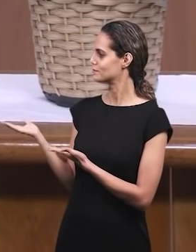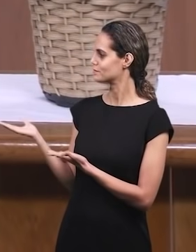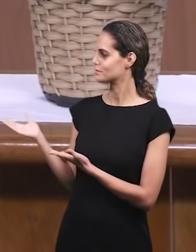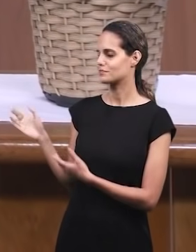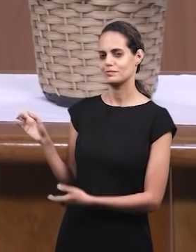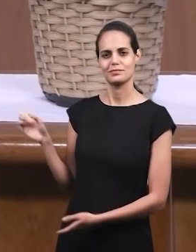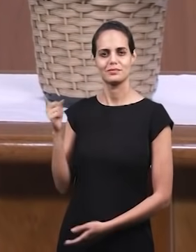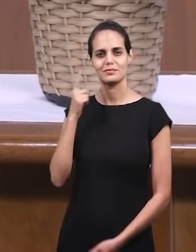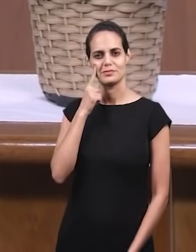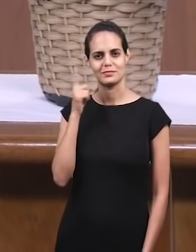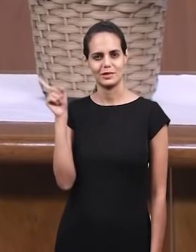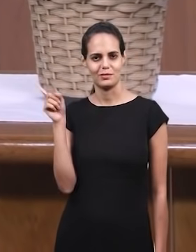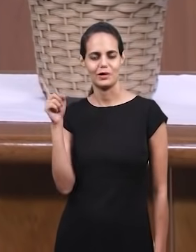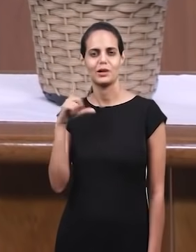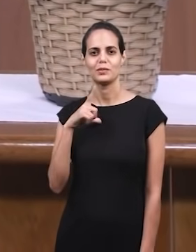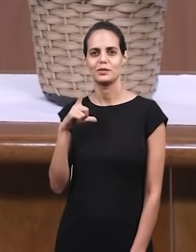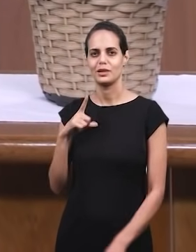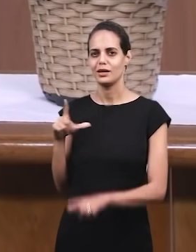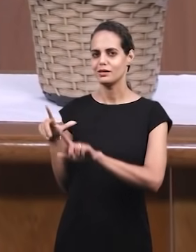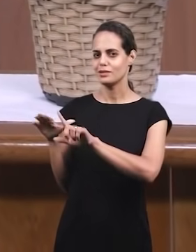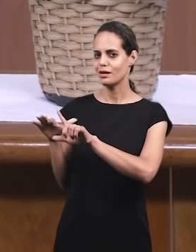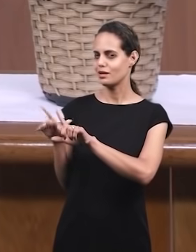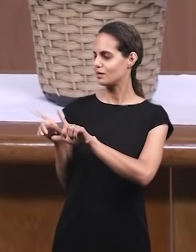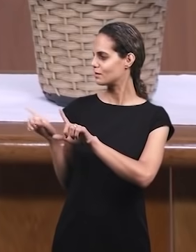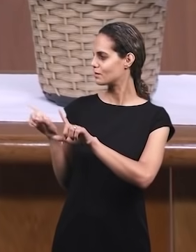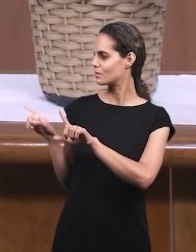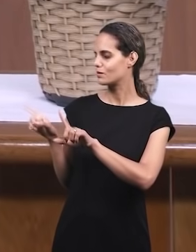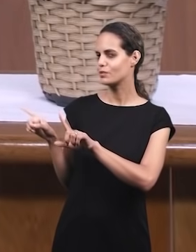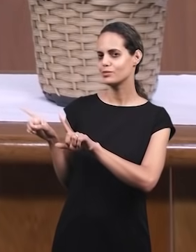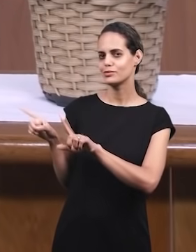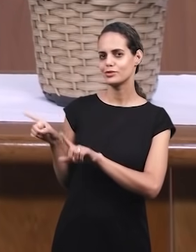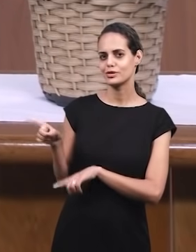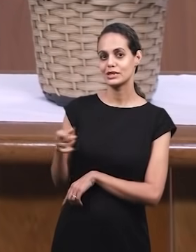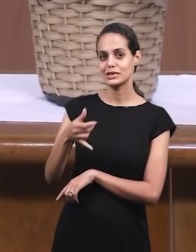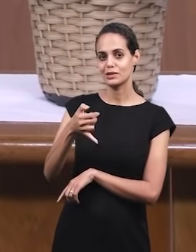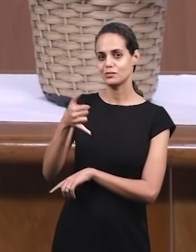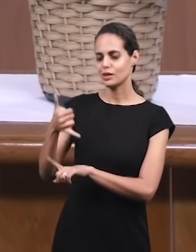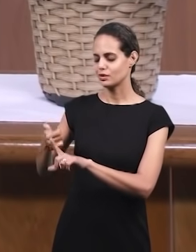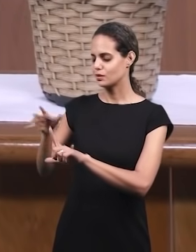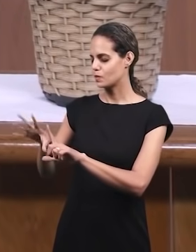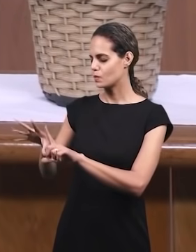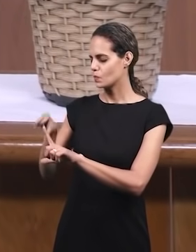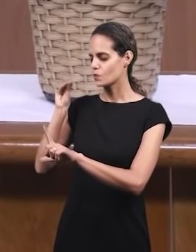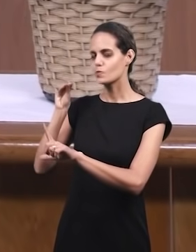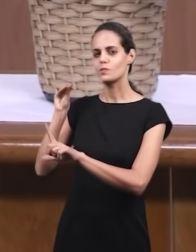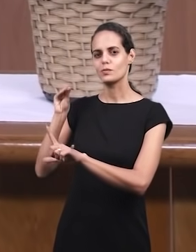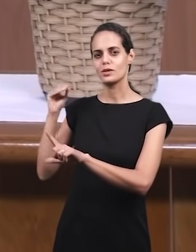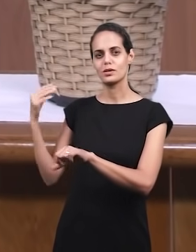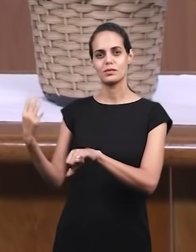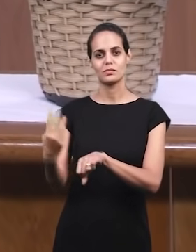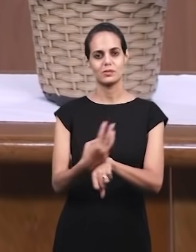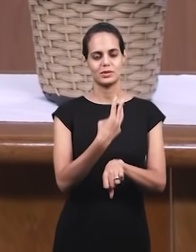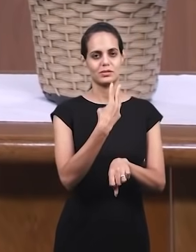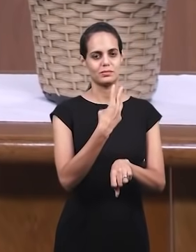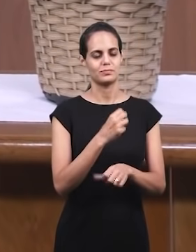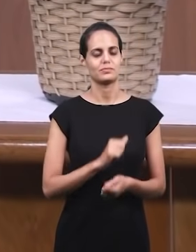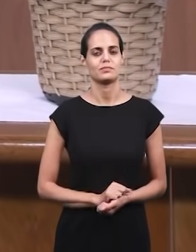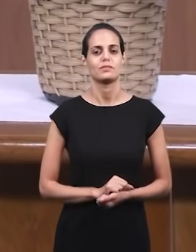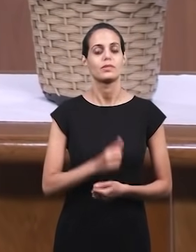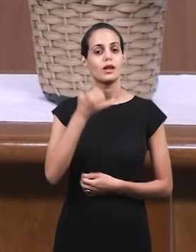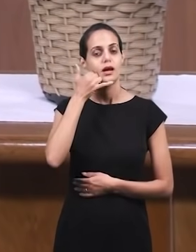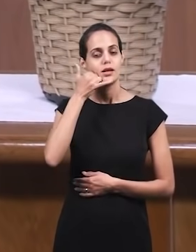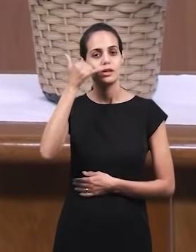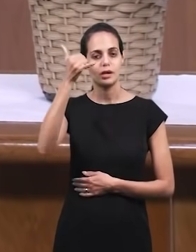aparecendo aí na tela, tem um QR Code aí do lado, você pode apontar a câmera do seu celular e seu aparelho será redirecionado para a ligação.